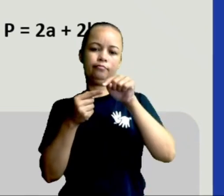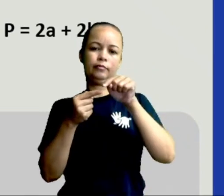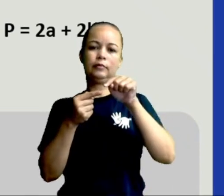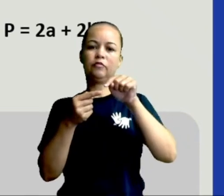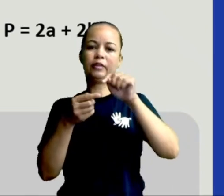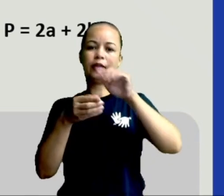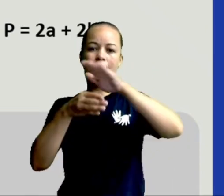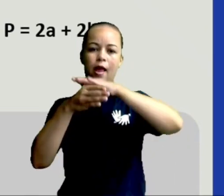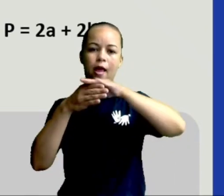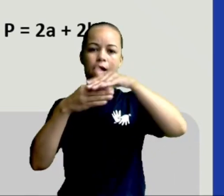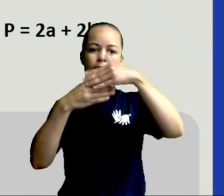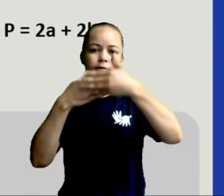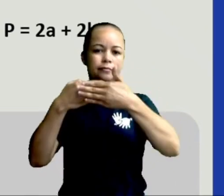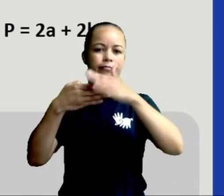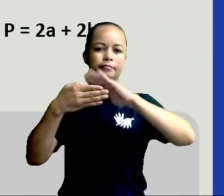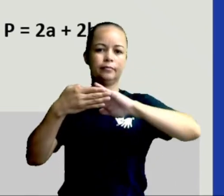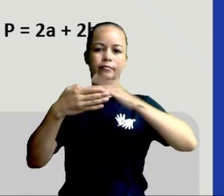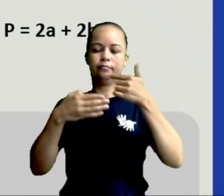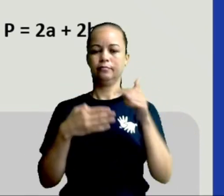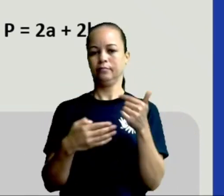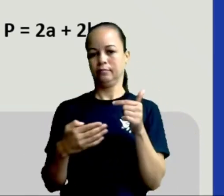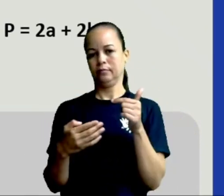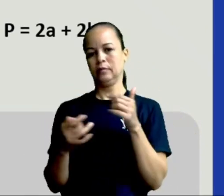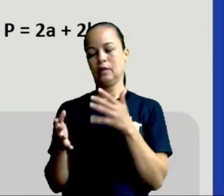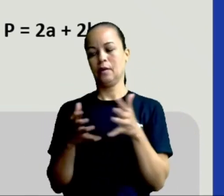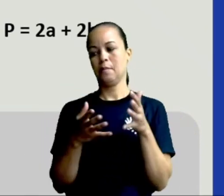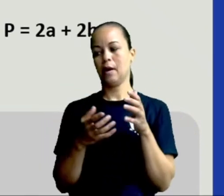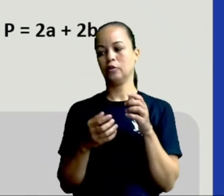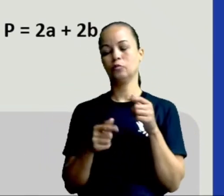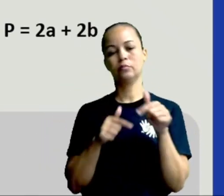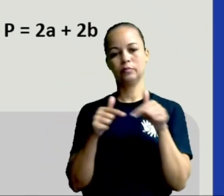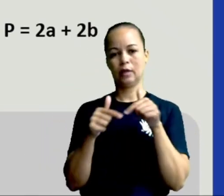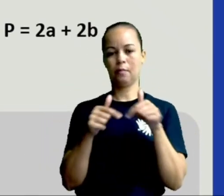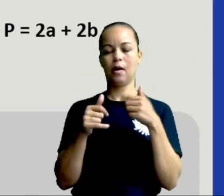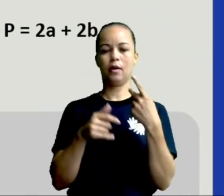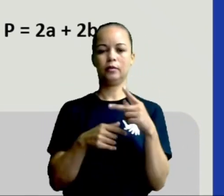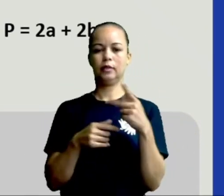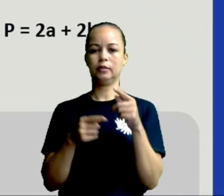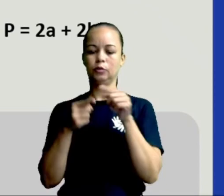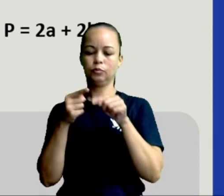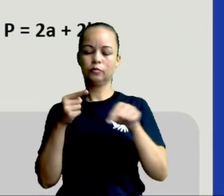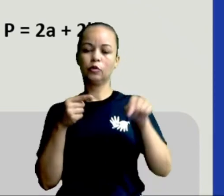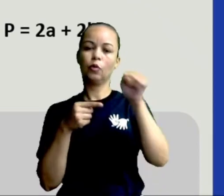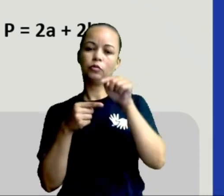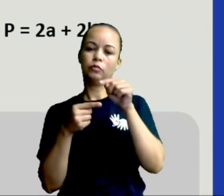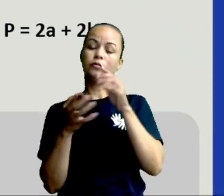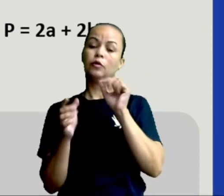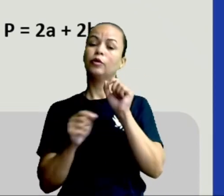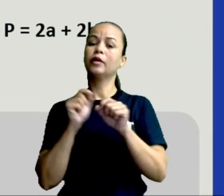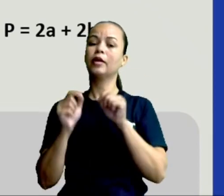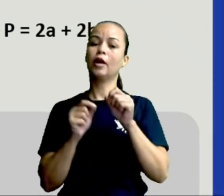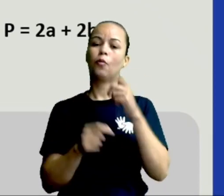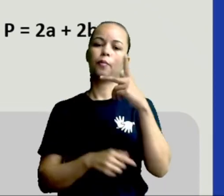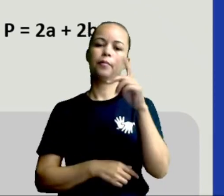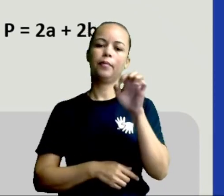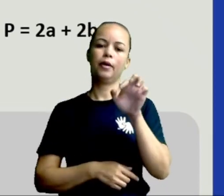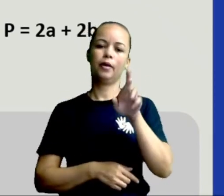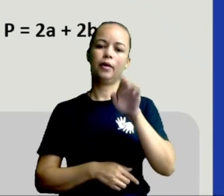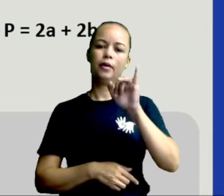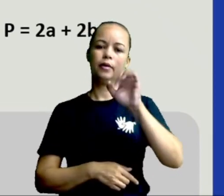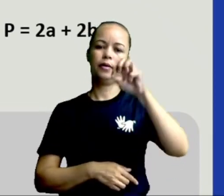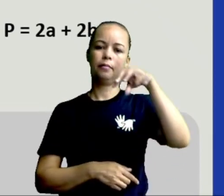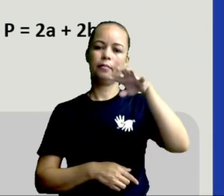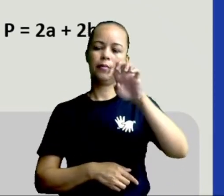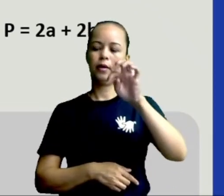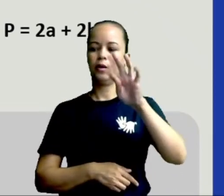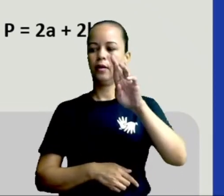lados, mas eu tenho um contorno em que eu posso trabalhar aí a medida desse contorno, que é o meu perímetro, tá? Então,